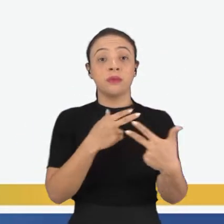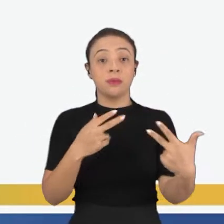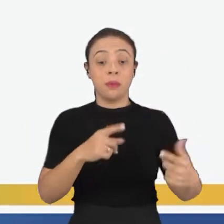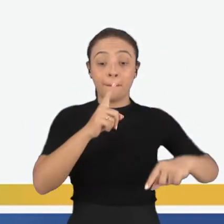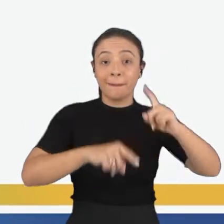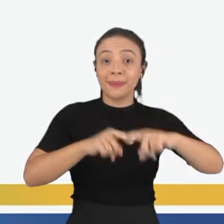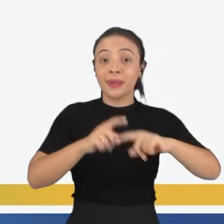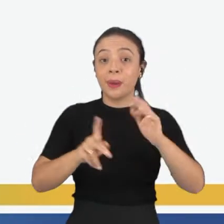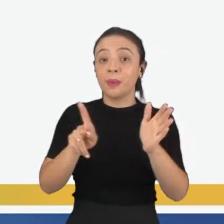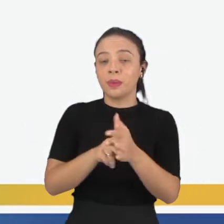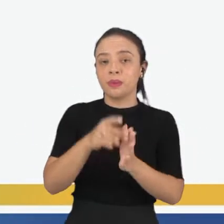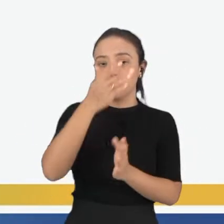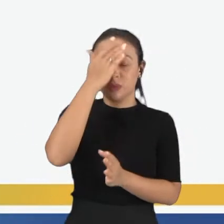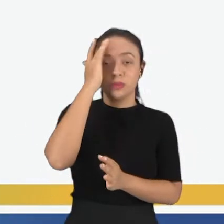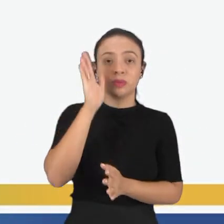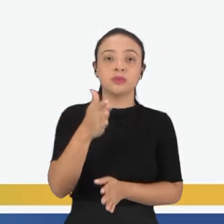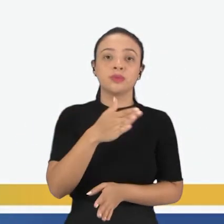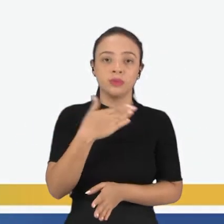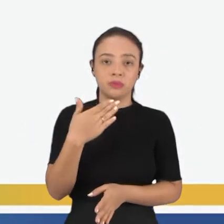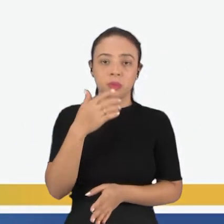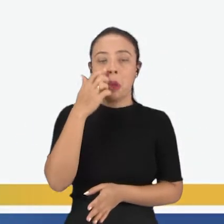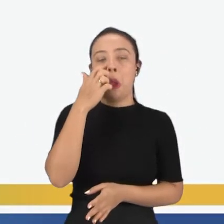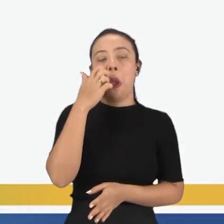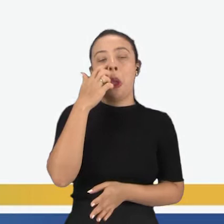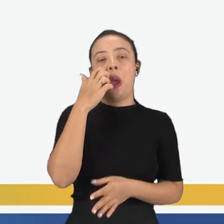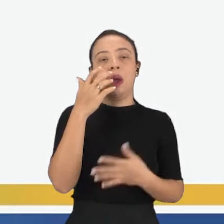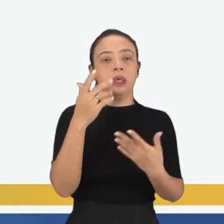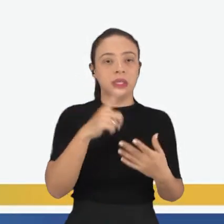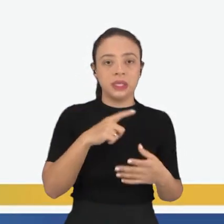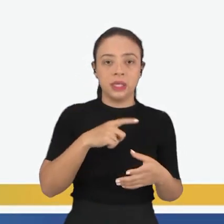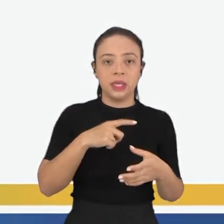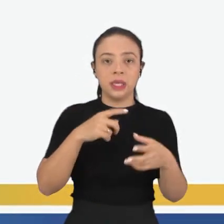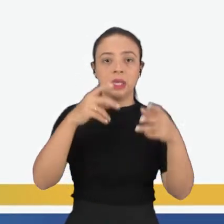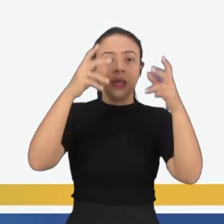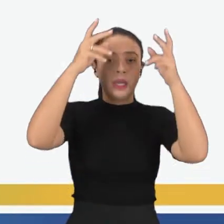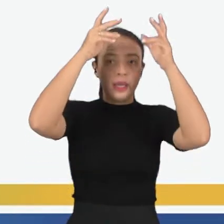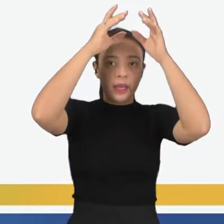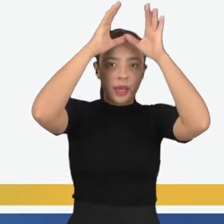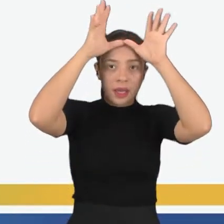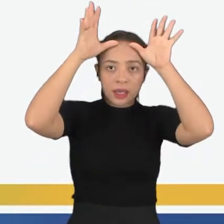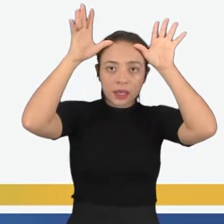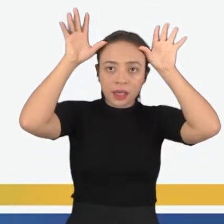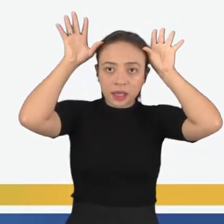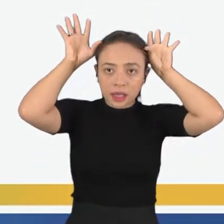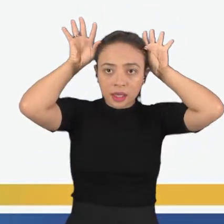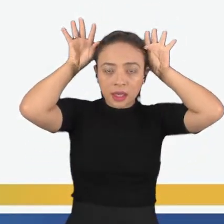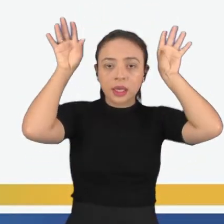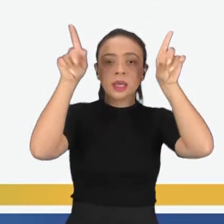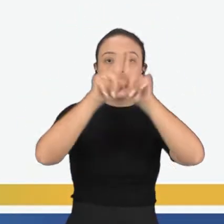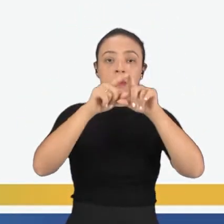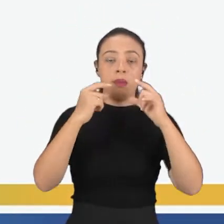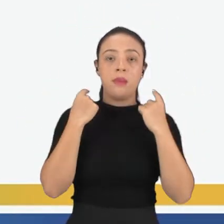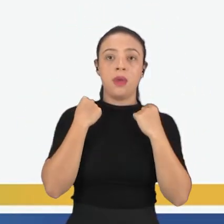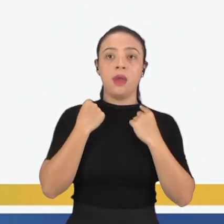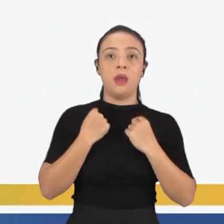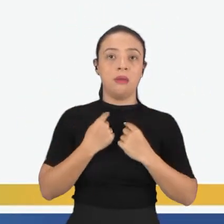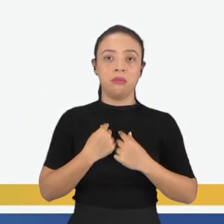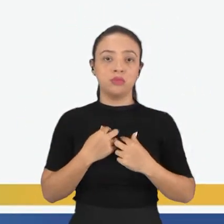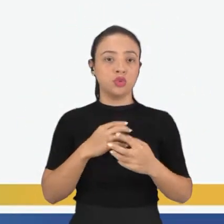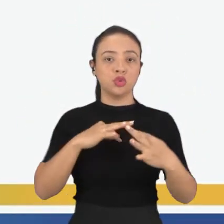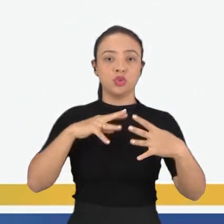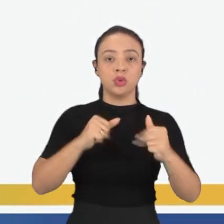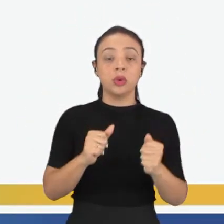dos mortos. Então, eles vão colocar cocares, eles vão colocar alguns colares, objetos que eles têm. E todo